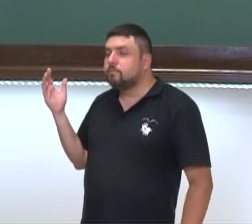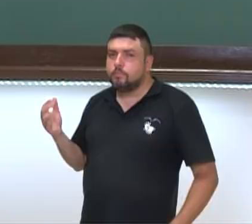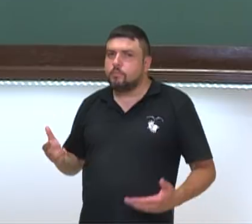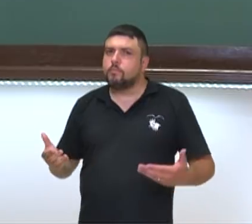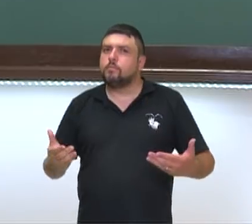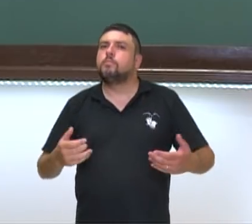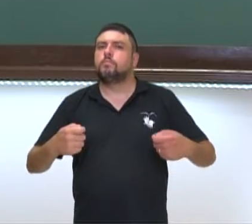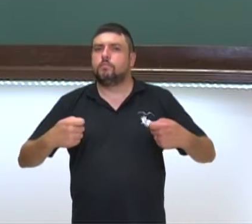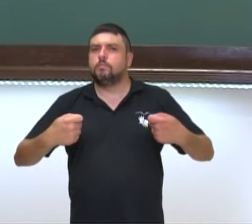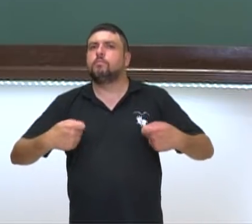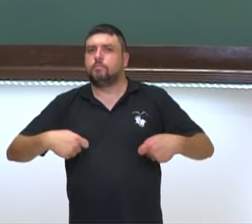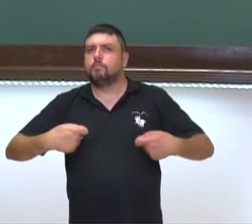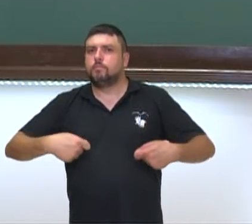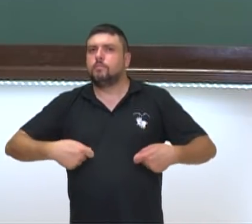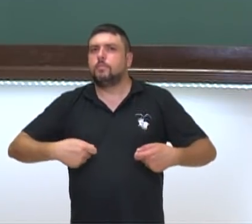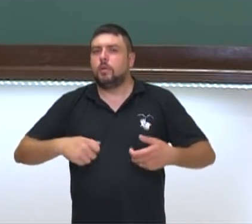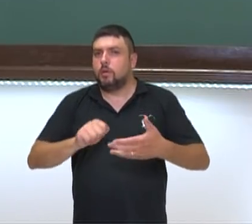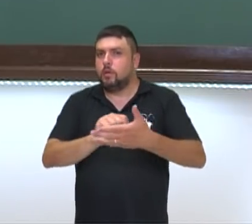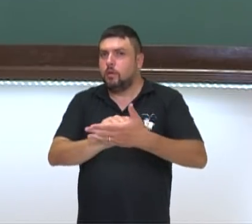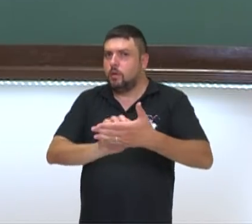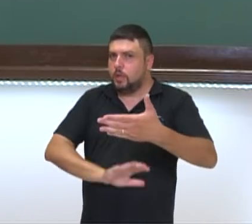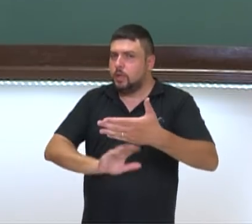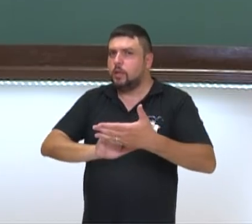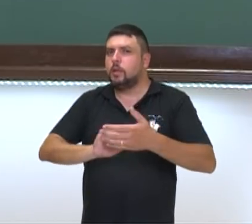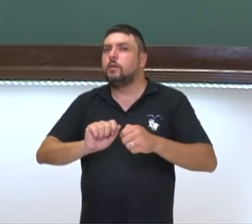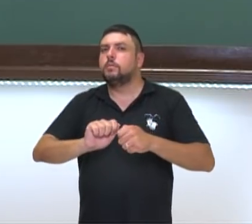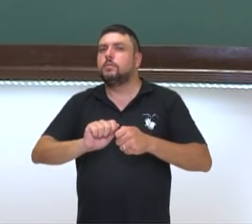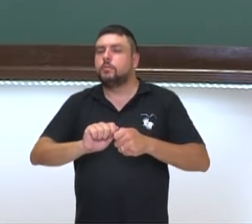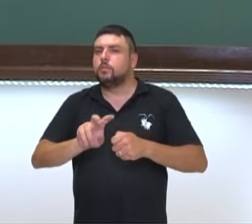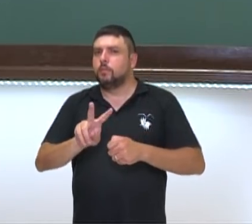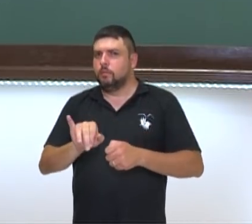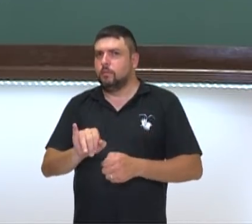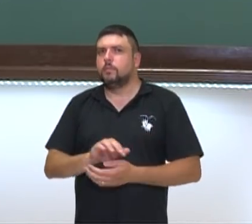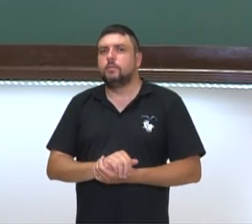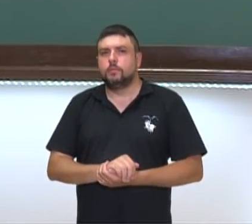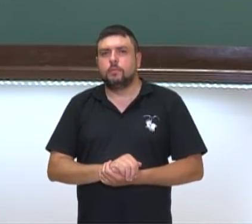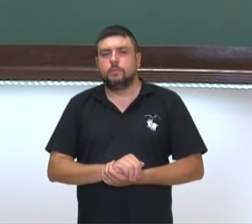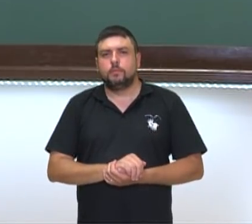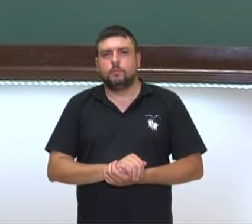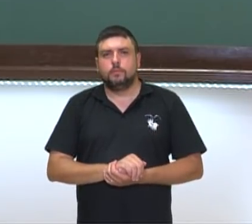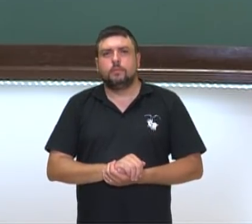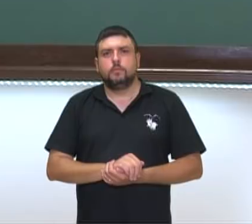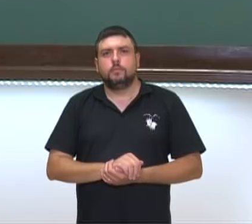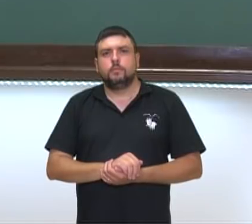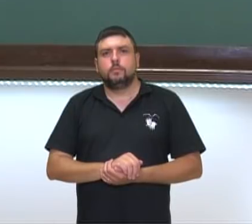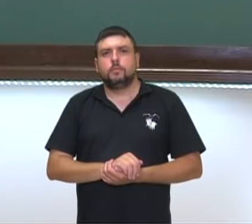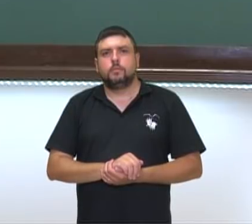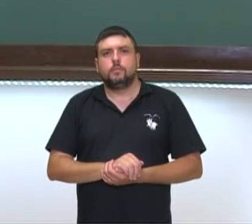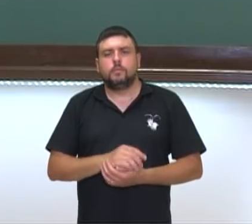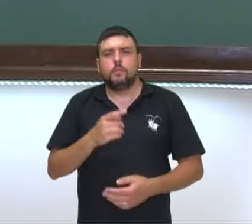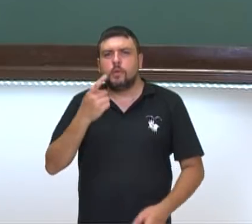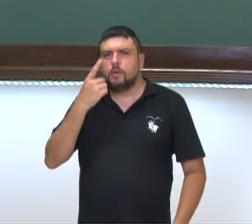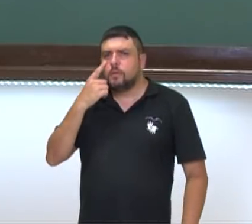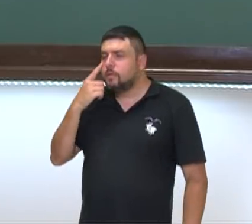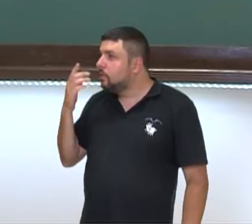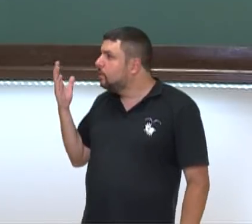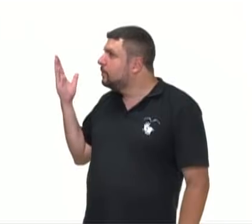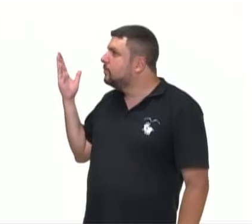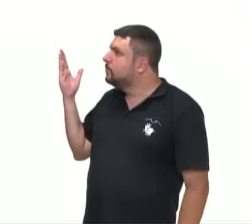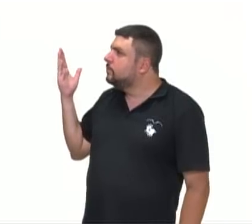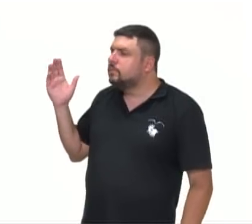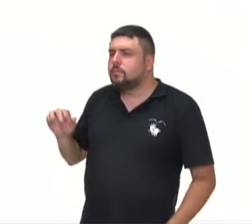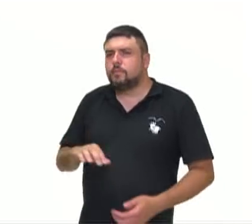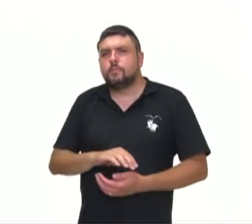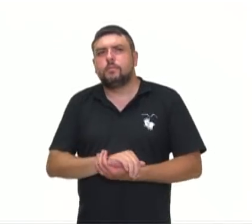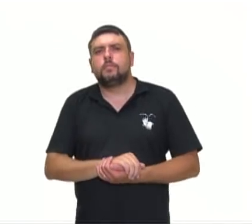alguns exercícios que a gente vai precisar do uso dessa régua, tá? Vamos lá então. Observe essa situação. Então o que eu